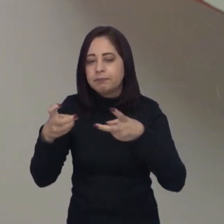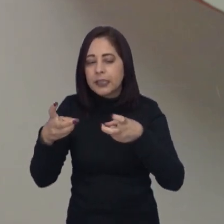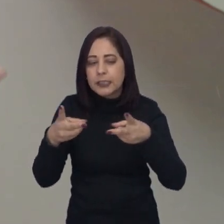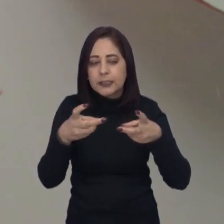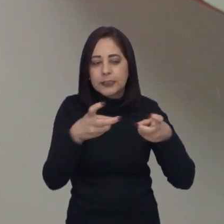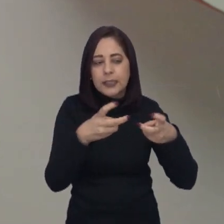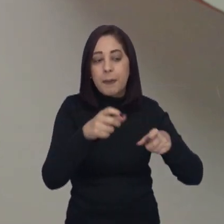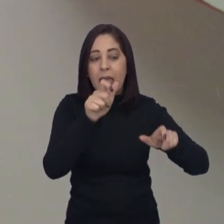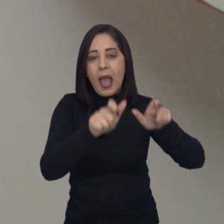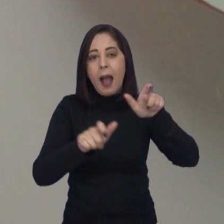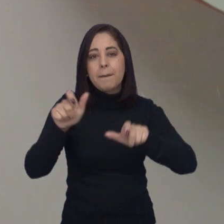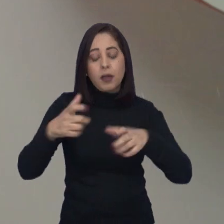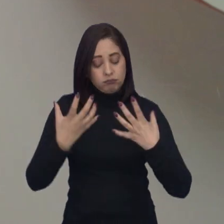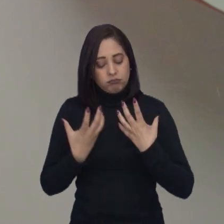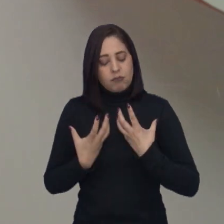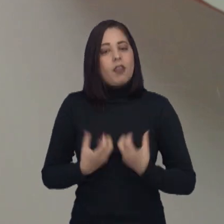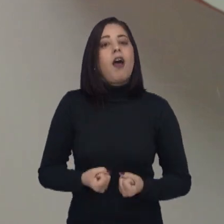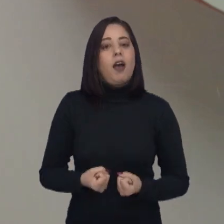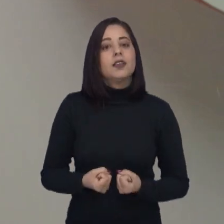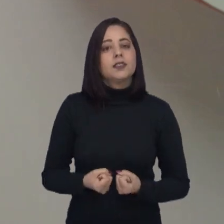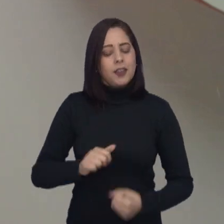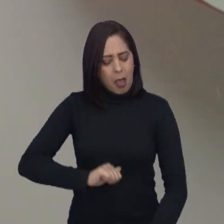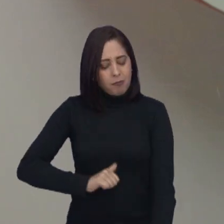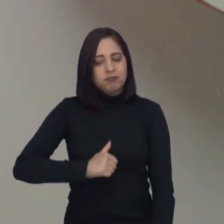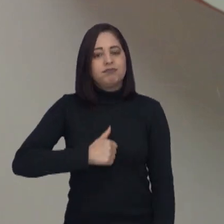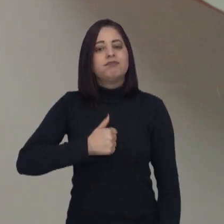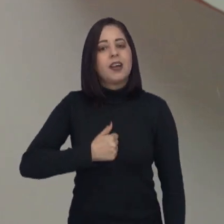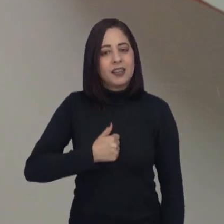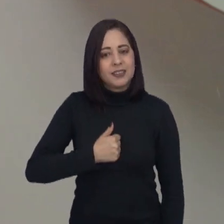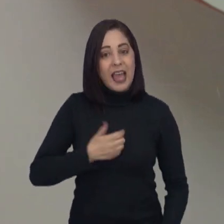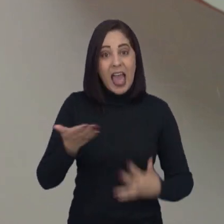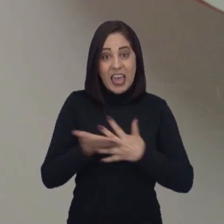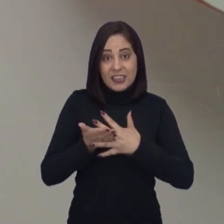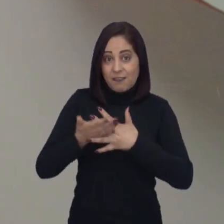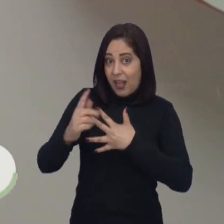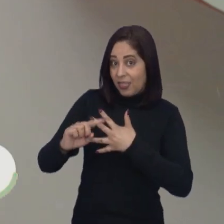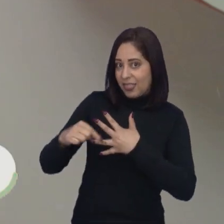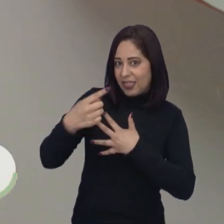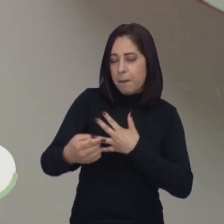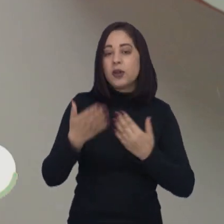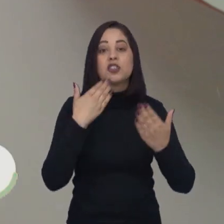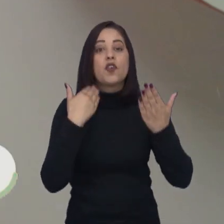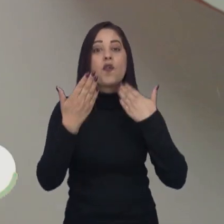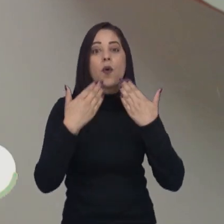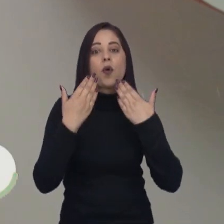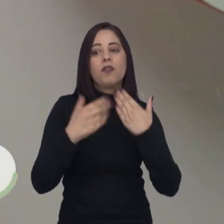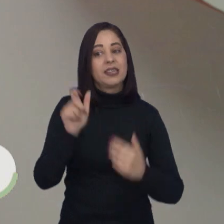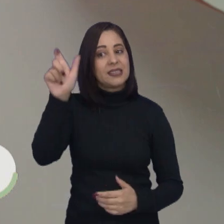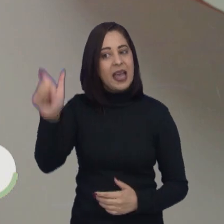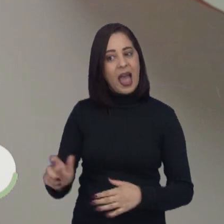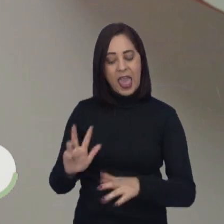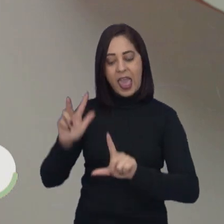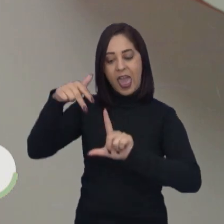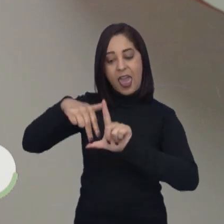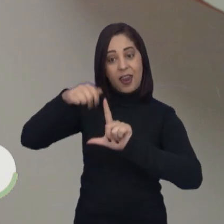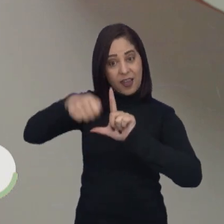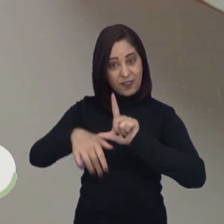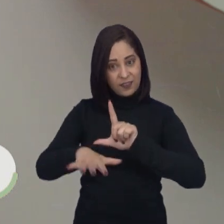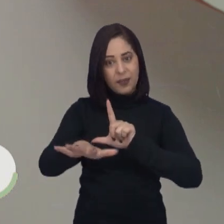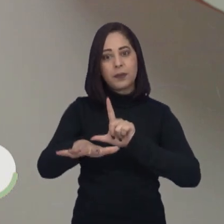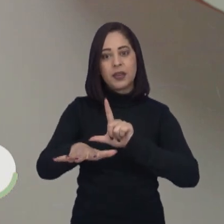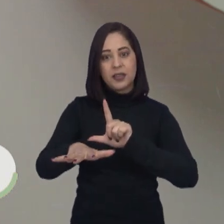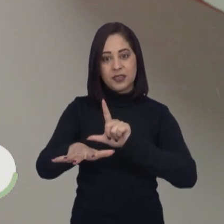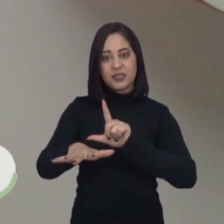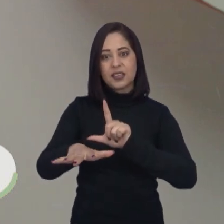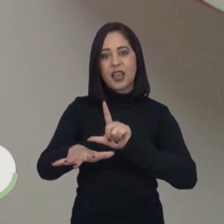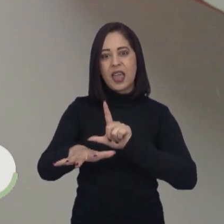essa autoaceitação, essa autoestima. E depois do intervalo, a gente vai conversar com uma influenciadora digital que tem